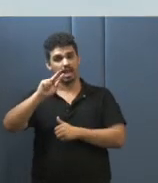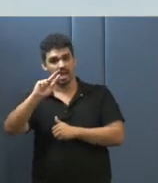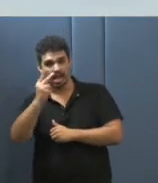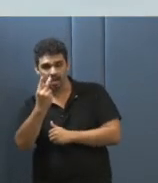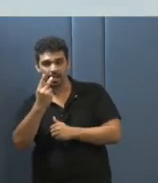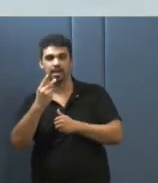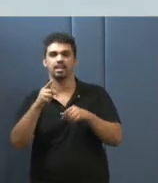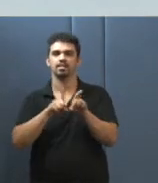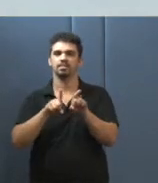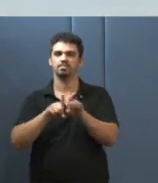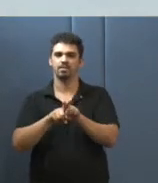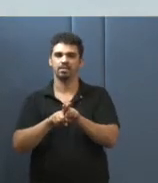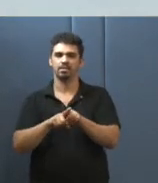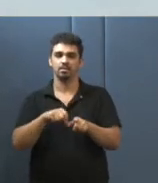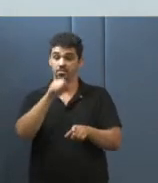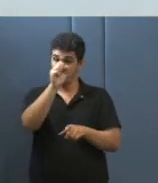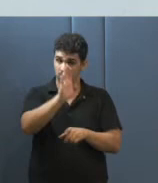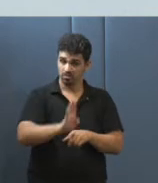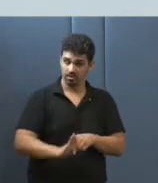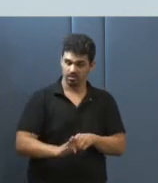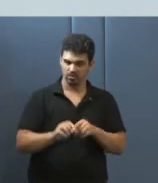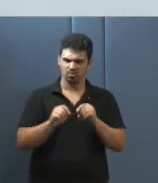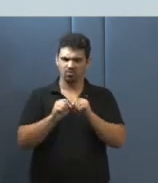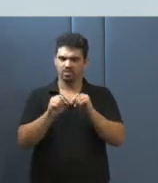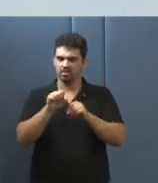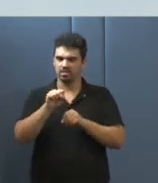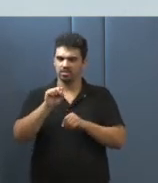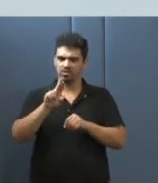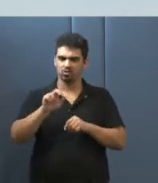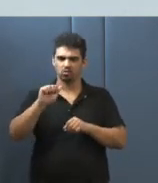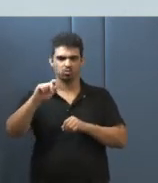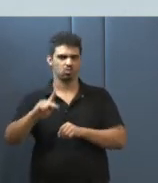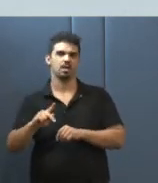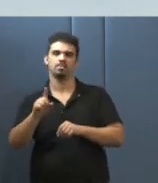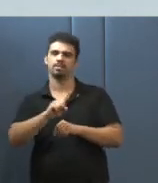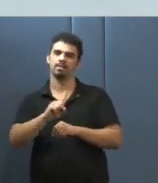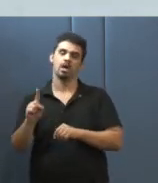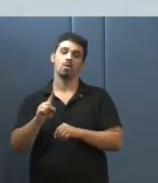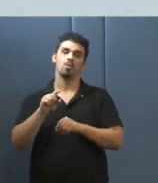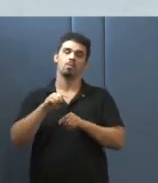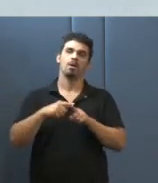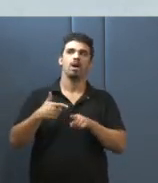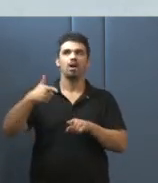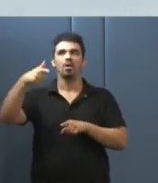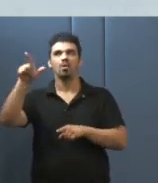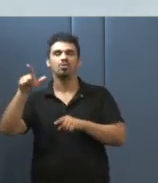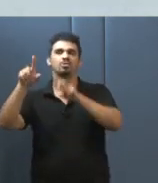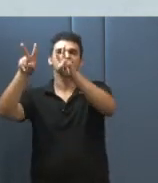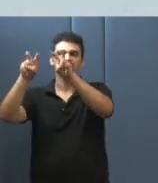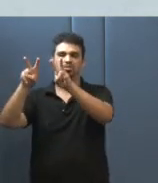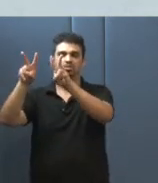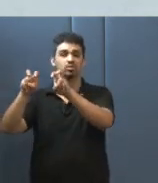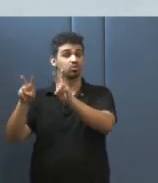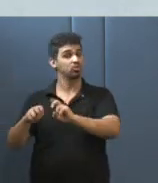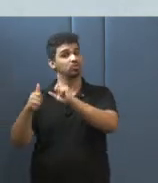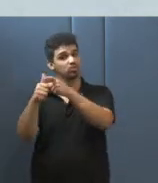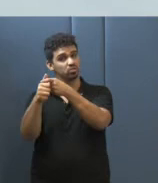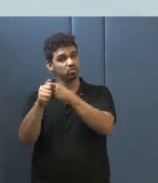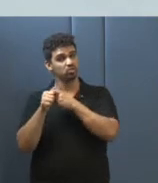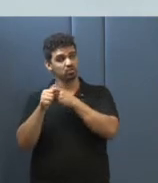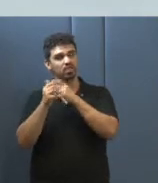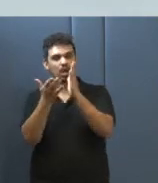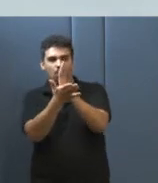tipo de swap, mas aplicou um swap por títulos de dívida em relação à exposição que detinha com alguns